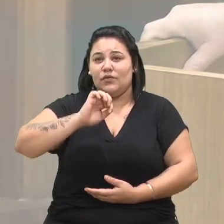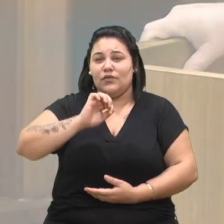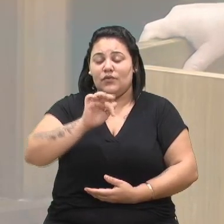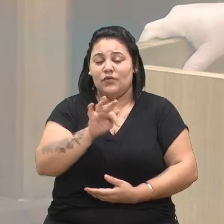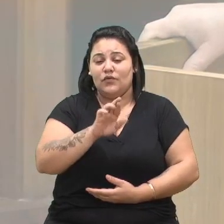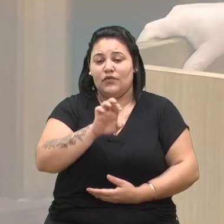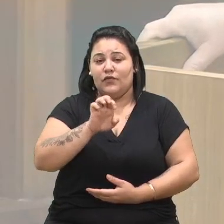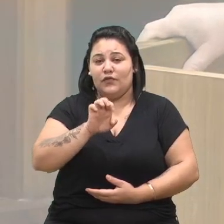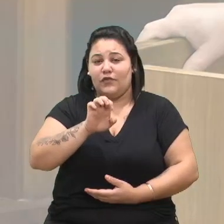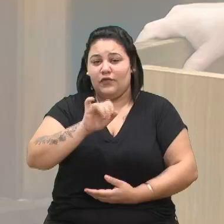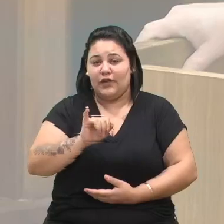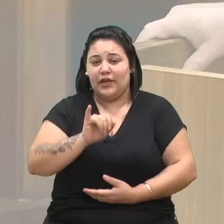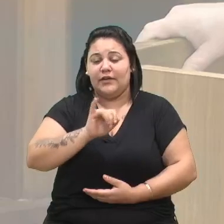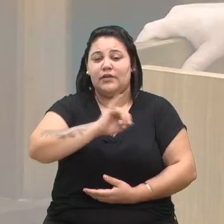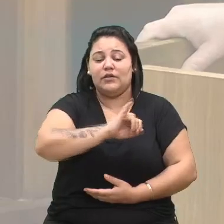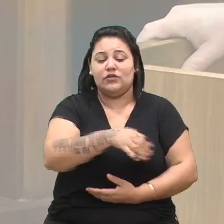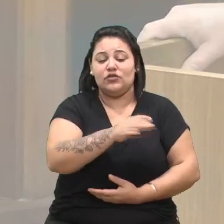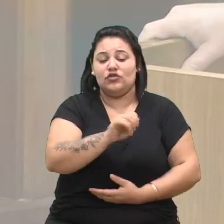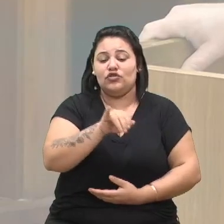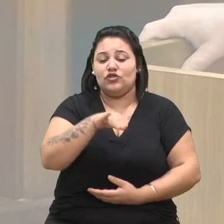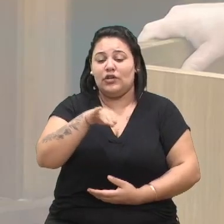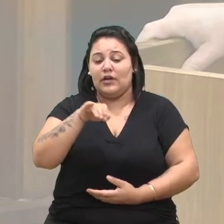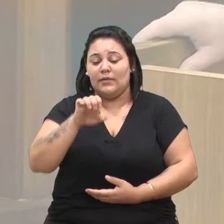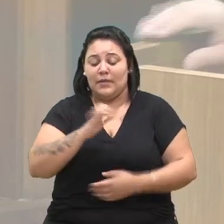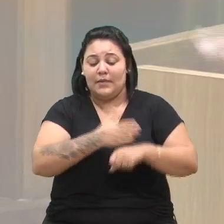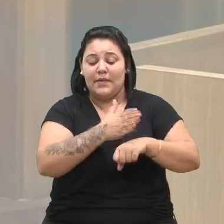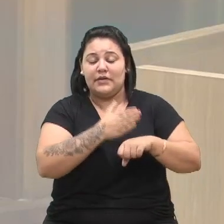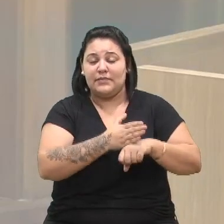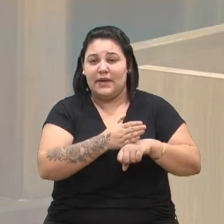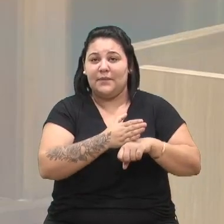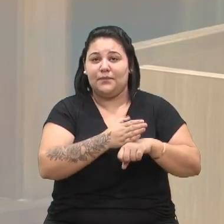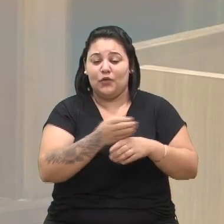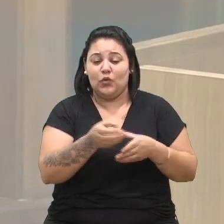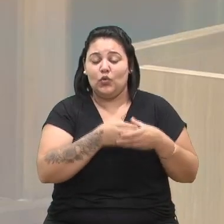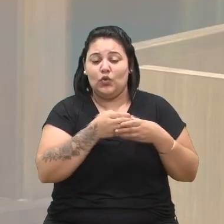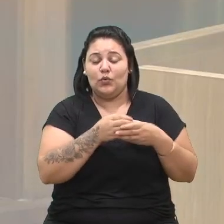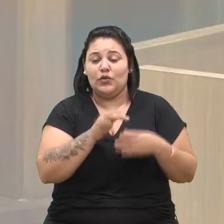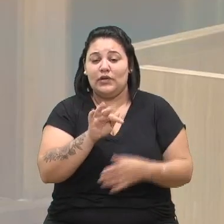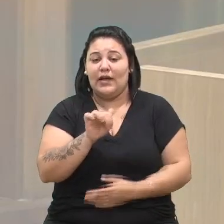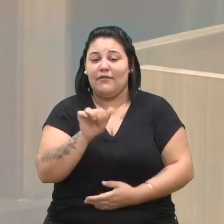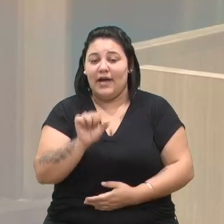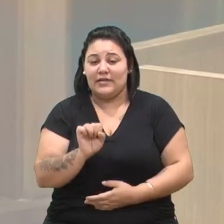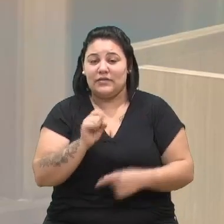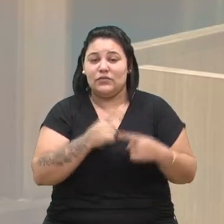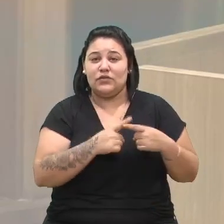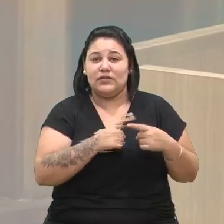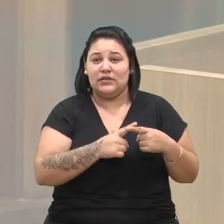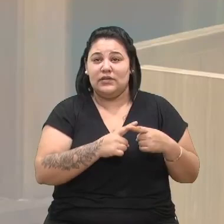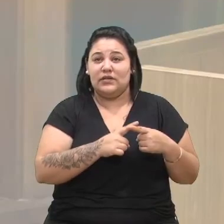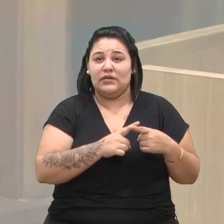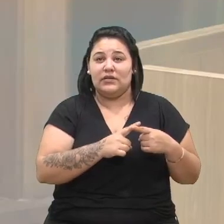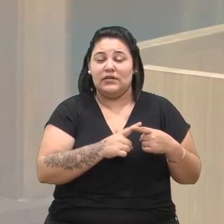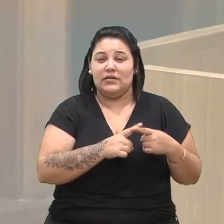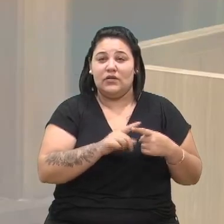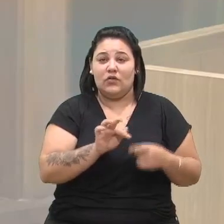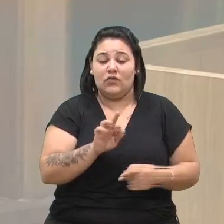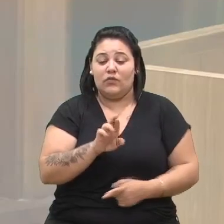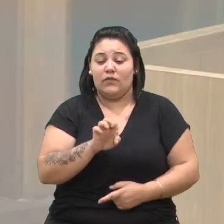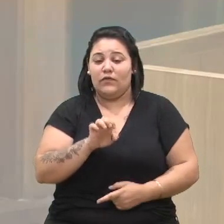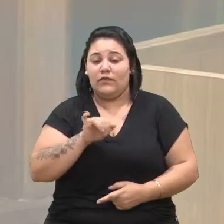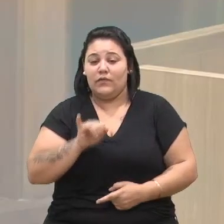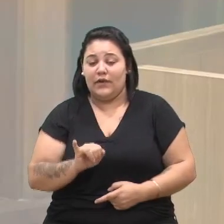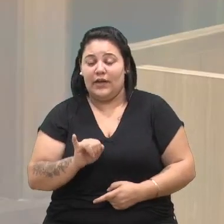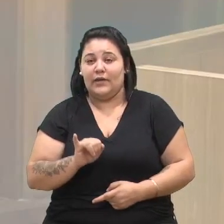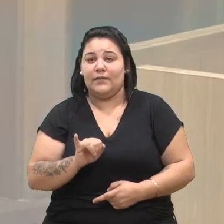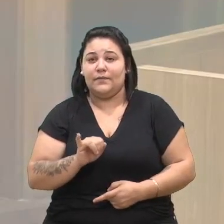com representantes da FAS, da comunidade, né, porque o Frei Jaime, ele gosta de assumir tarefas, né, tarefas em benefício ao